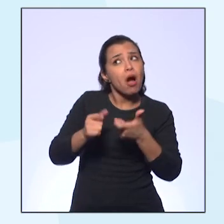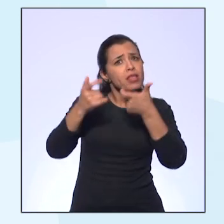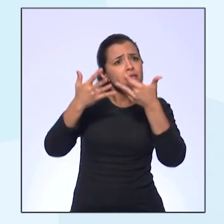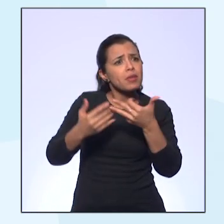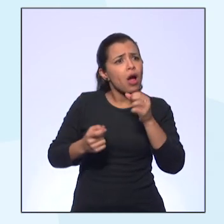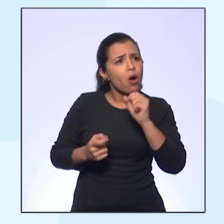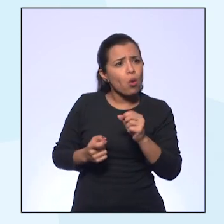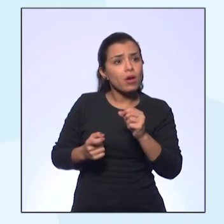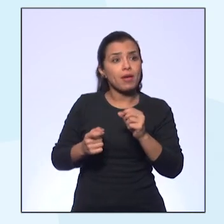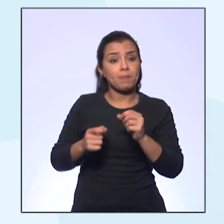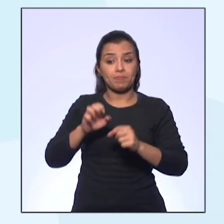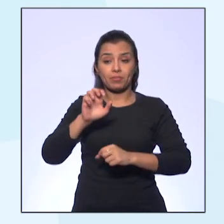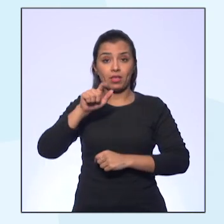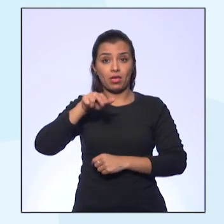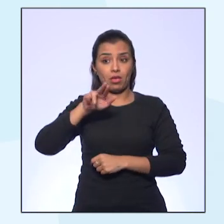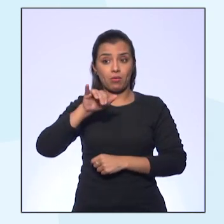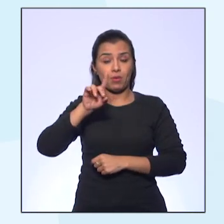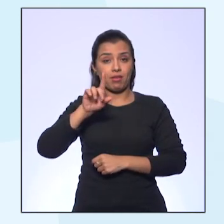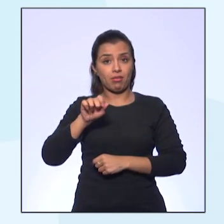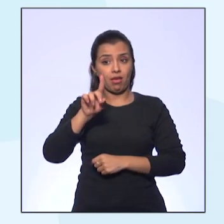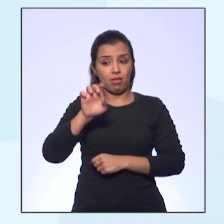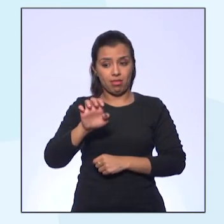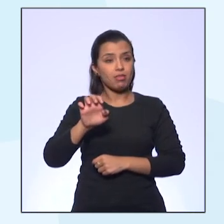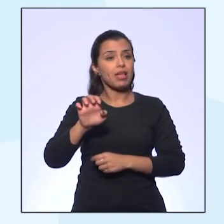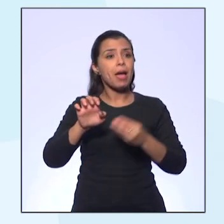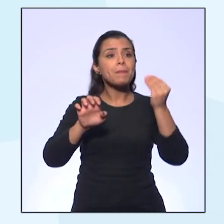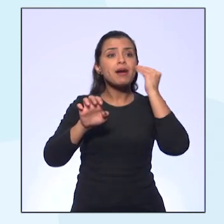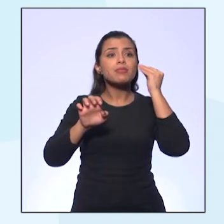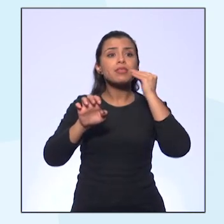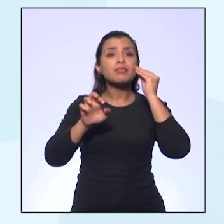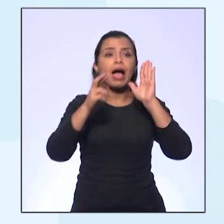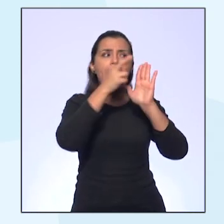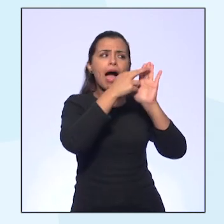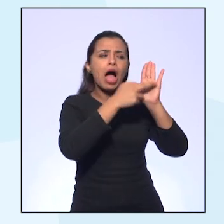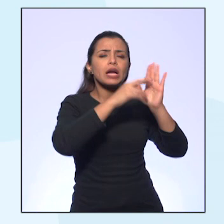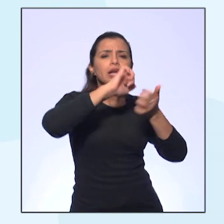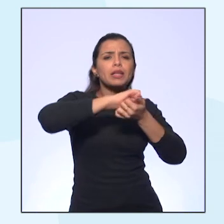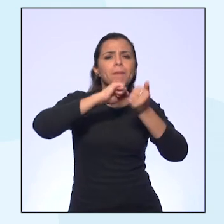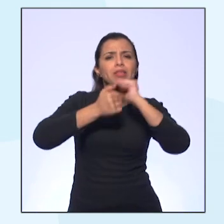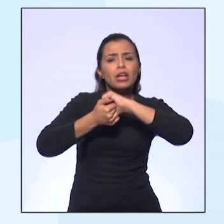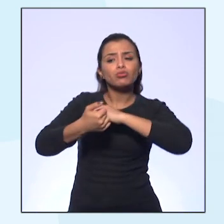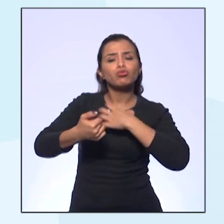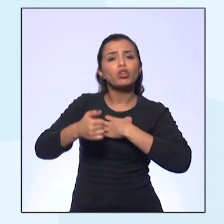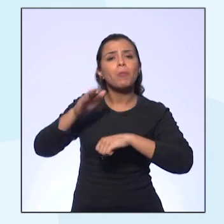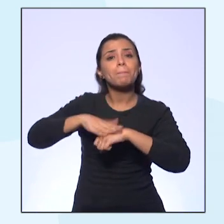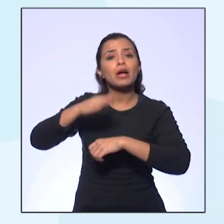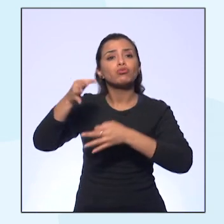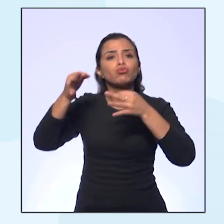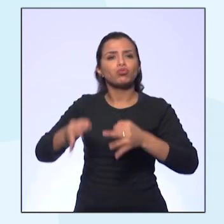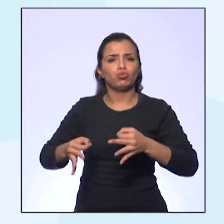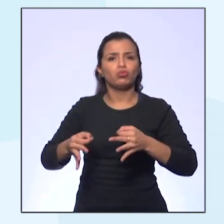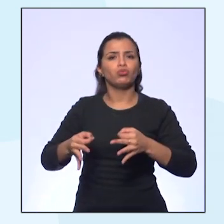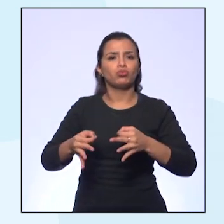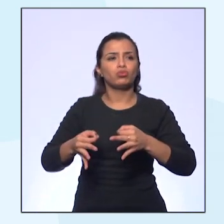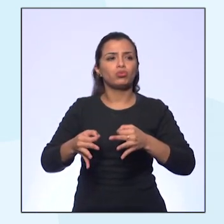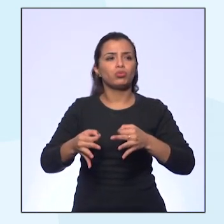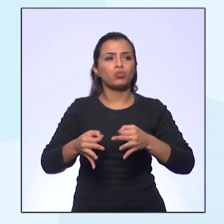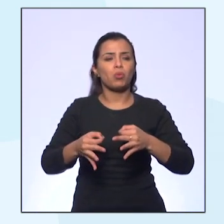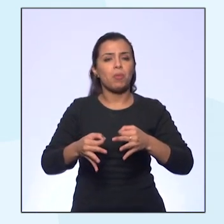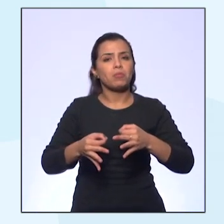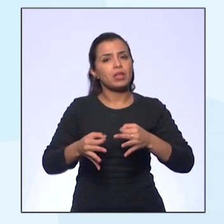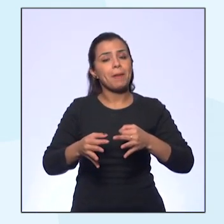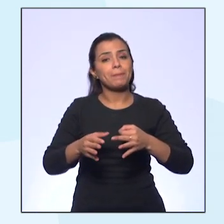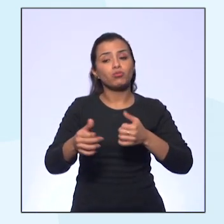equidade adapta a regra a um caso específico, a fim de deixá-la mais justa. Ela é uma forma de aplicar o direito, mas sendo o